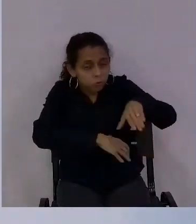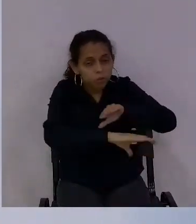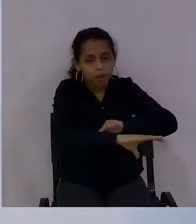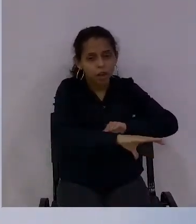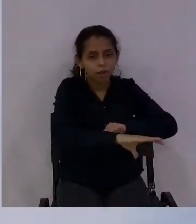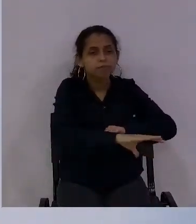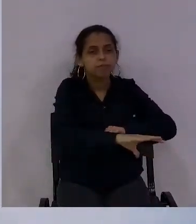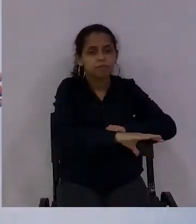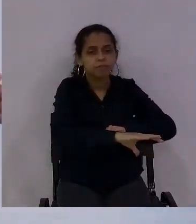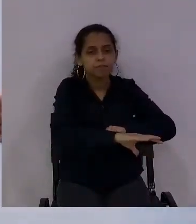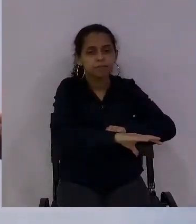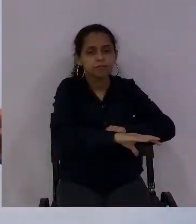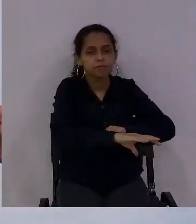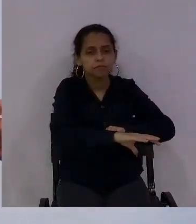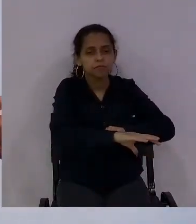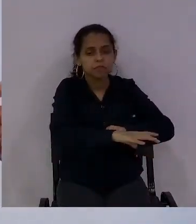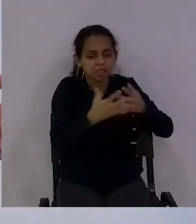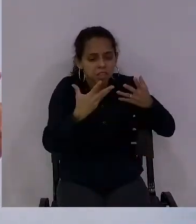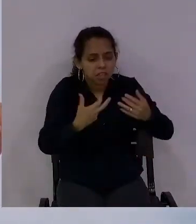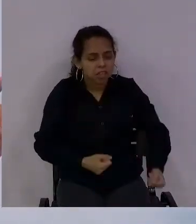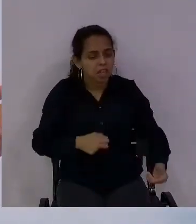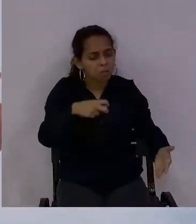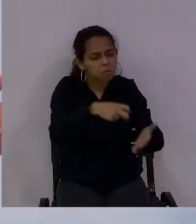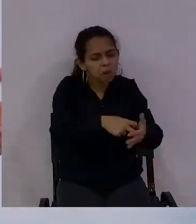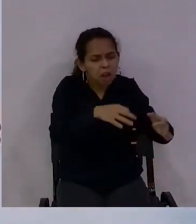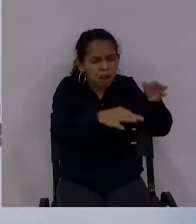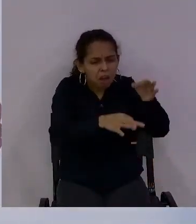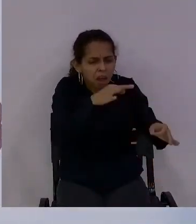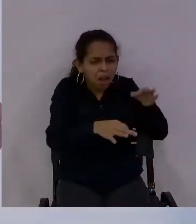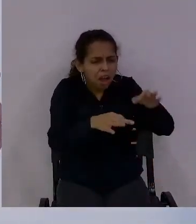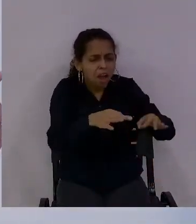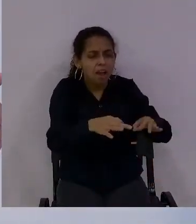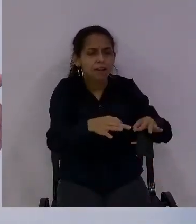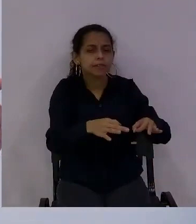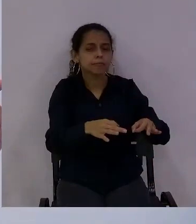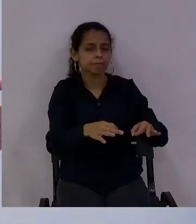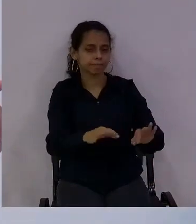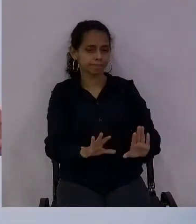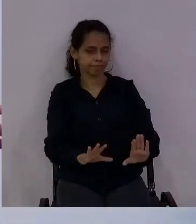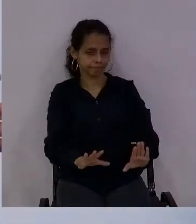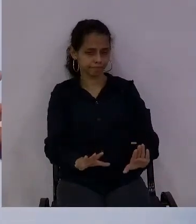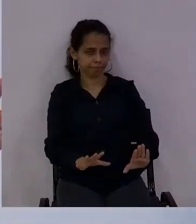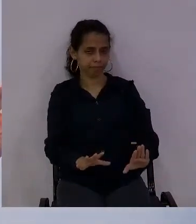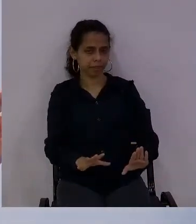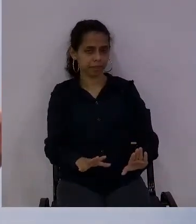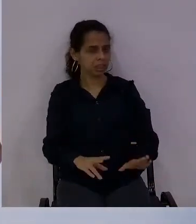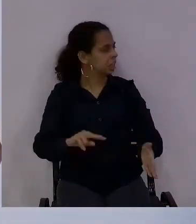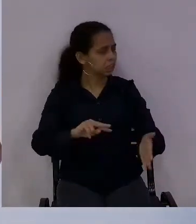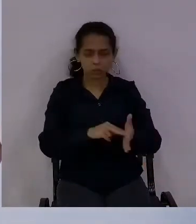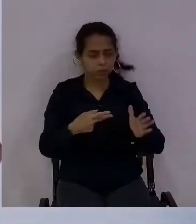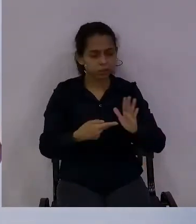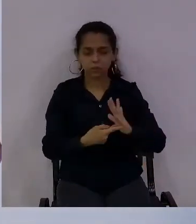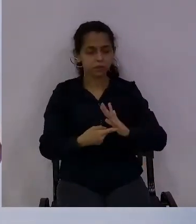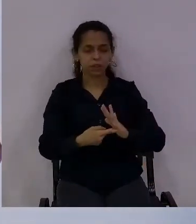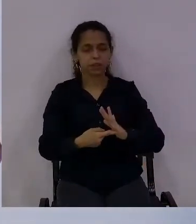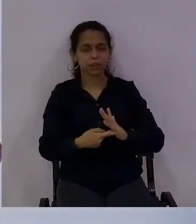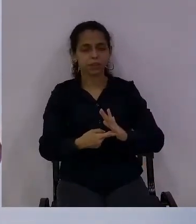Isso não significa dizer que aquele filho se tornou apto e capaz de satisfazer plenamente o